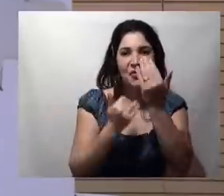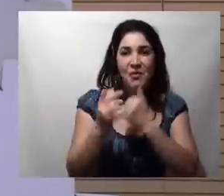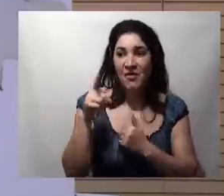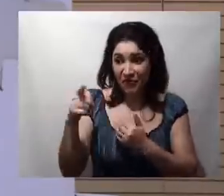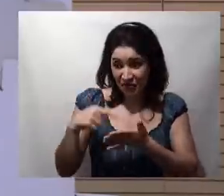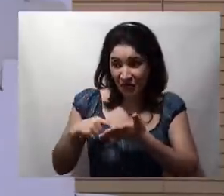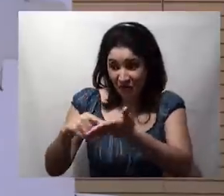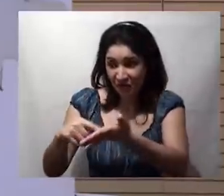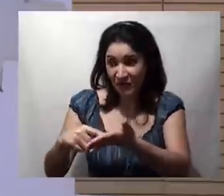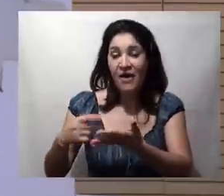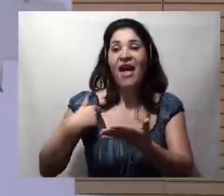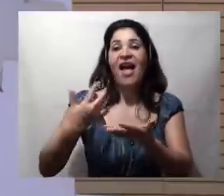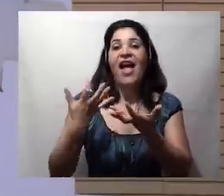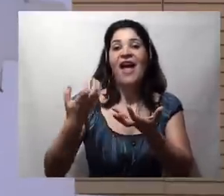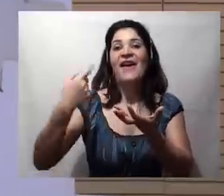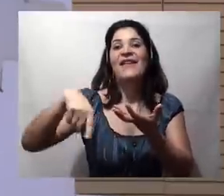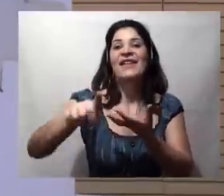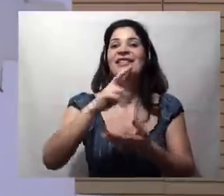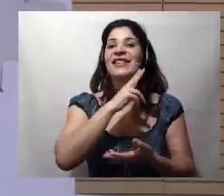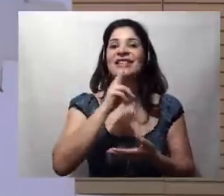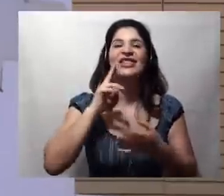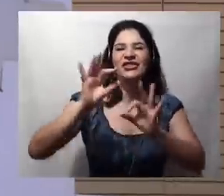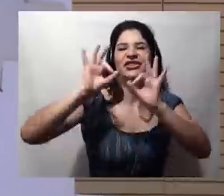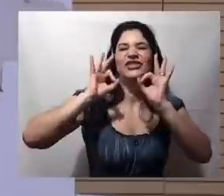para convidou nada